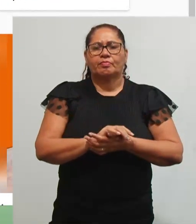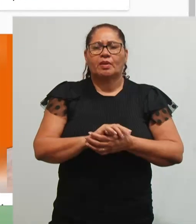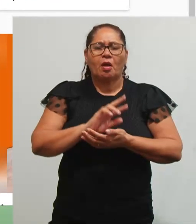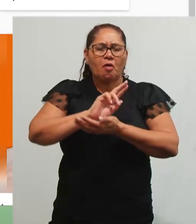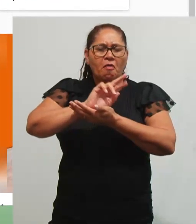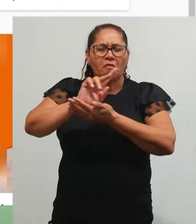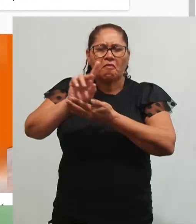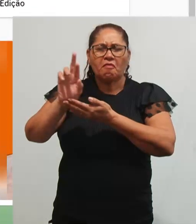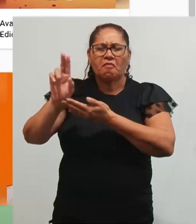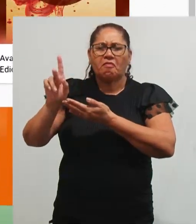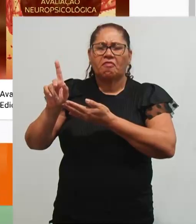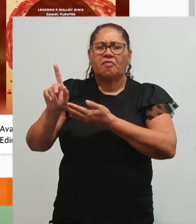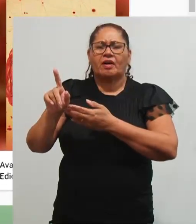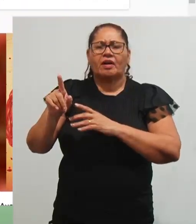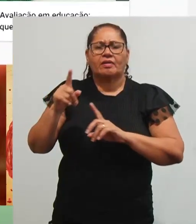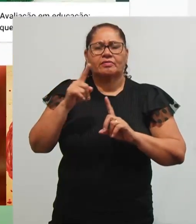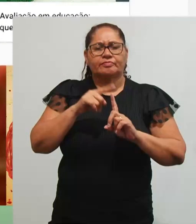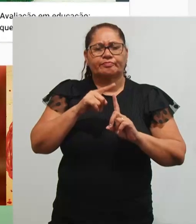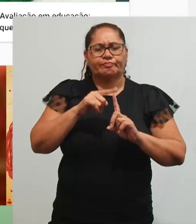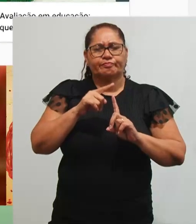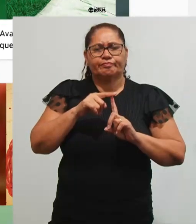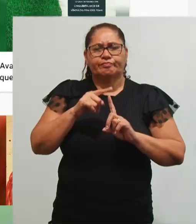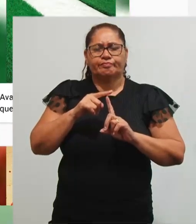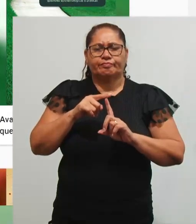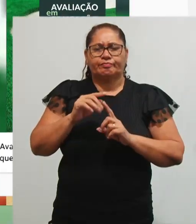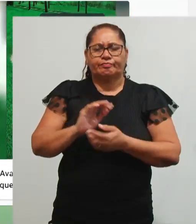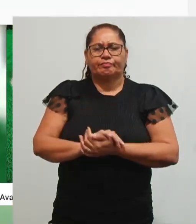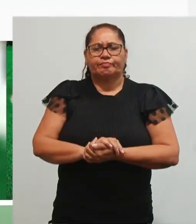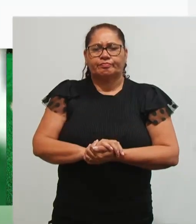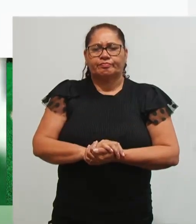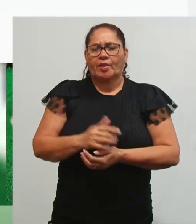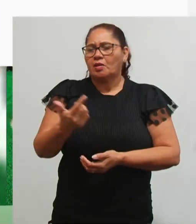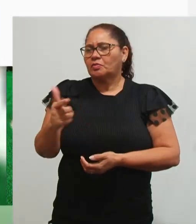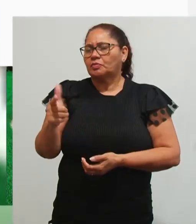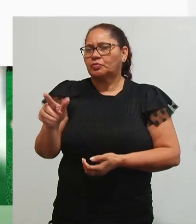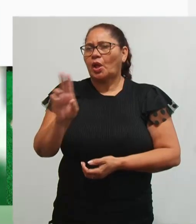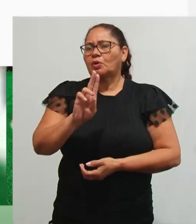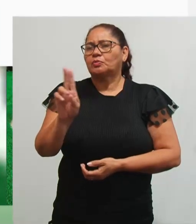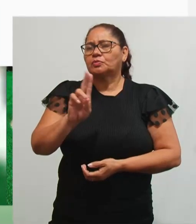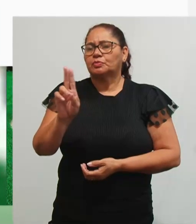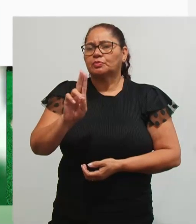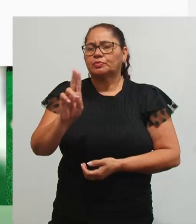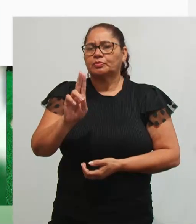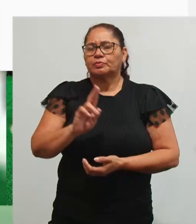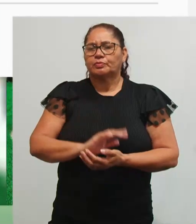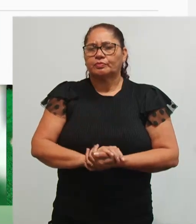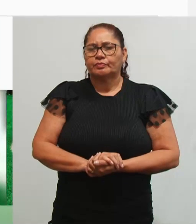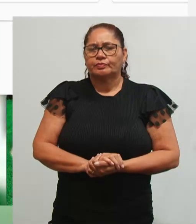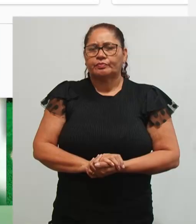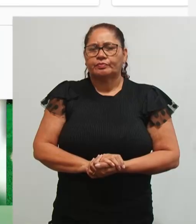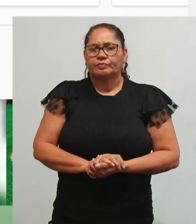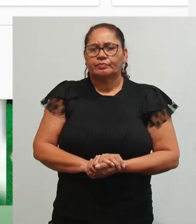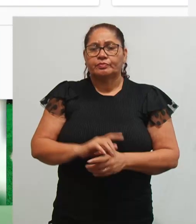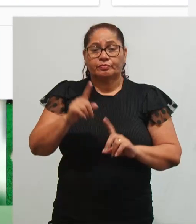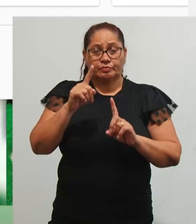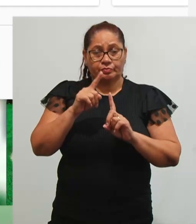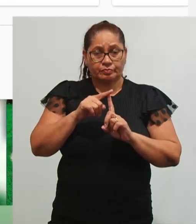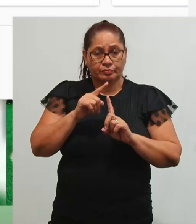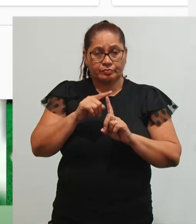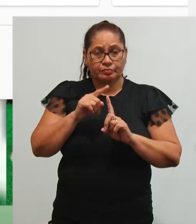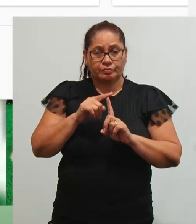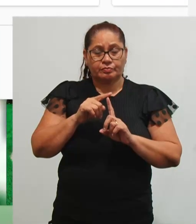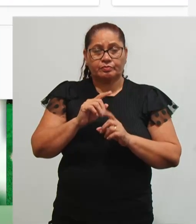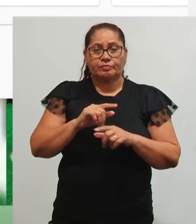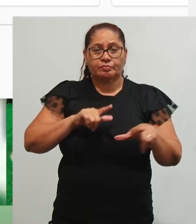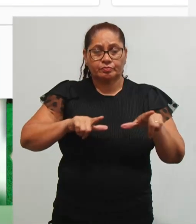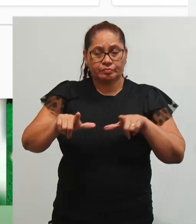vários títulos de avaliação, além de títulos que não têm o nome no seu título, além de